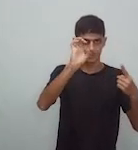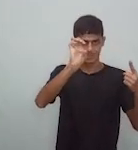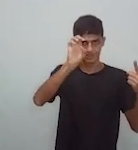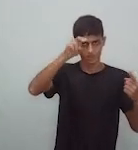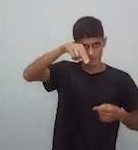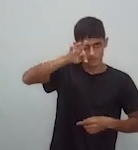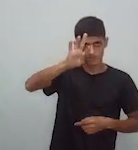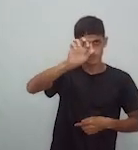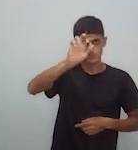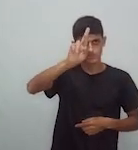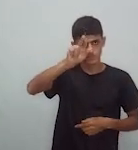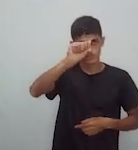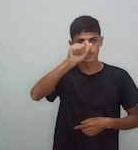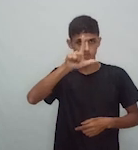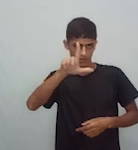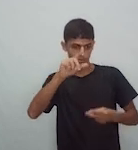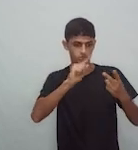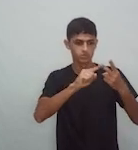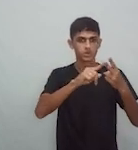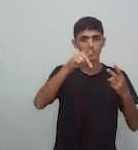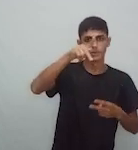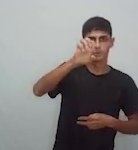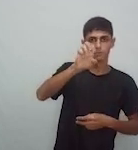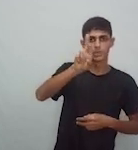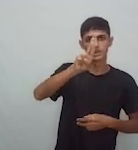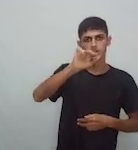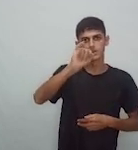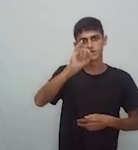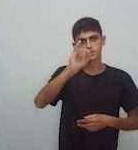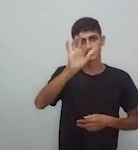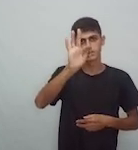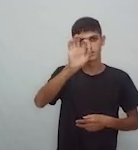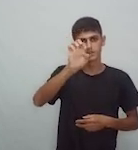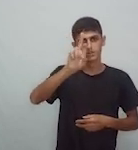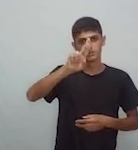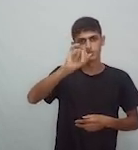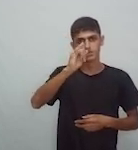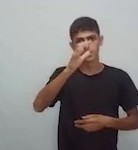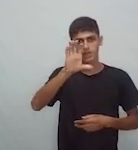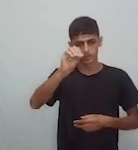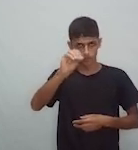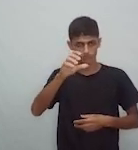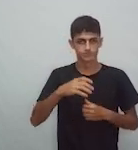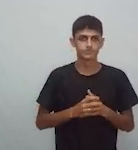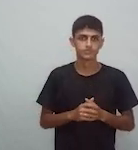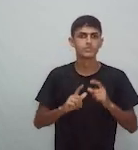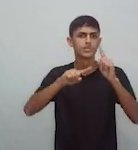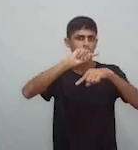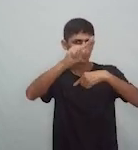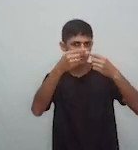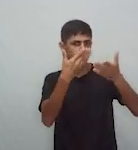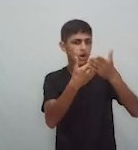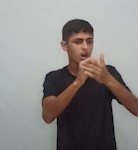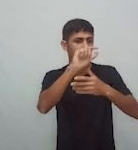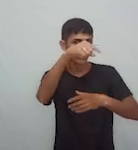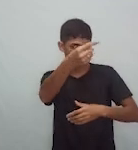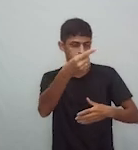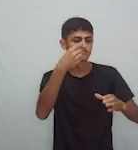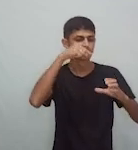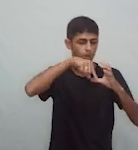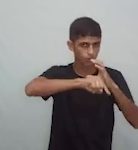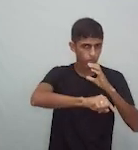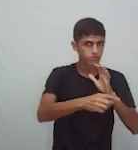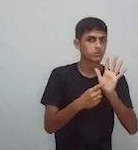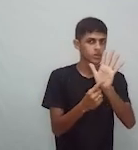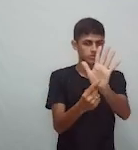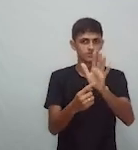tem o sistema nervoso periférico. O sistema nervoso periférico vai ser apresentado a vocês na próxima aula, certo? Então hoje a gente vai focar mais no sistema nervoso